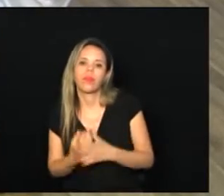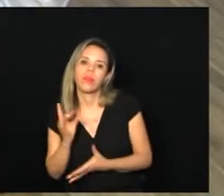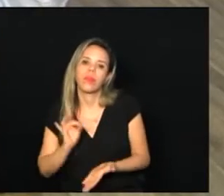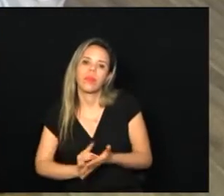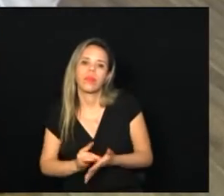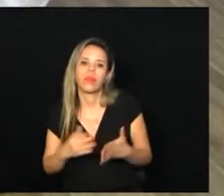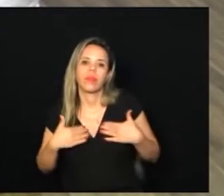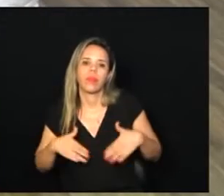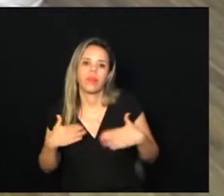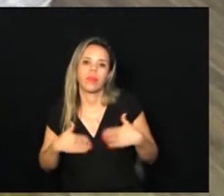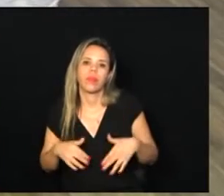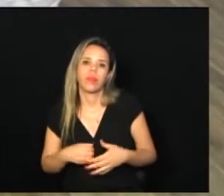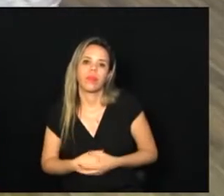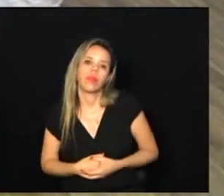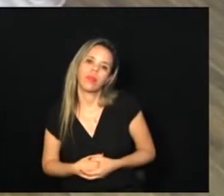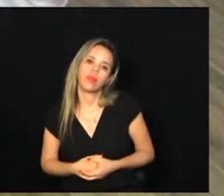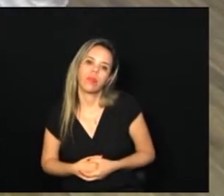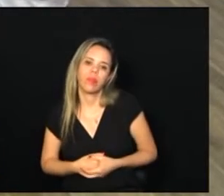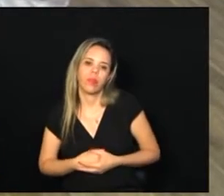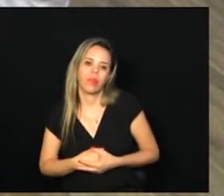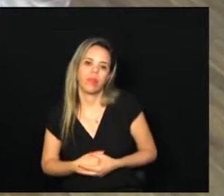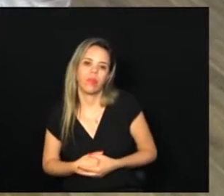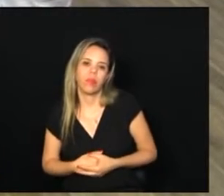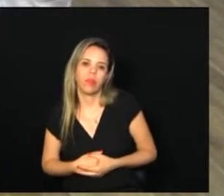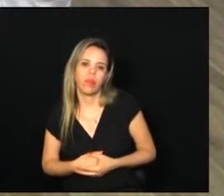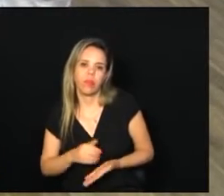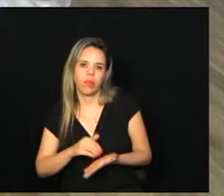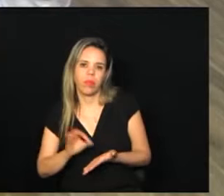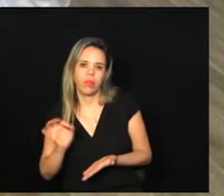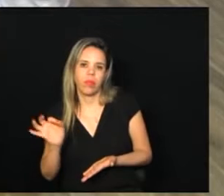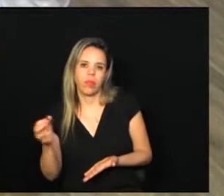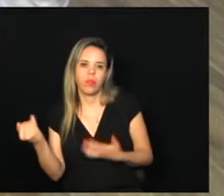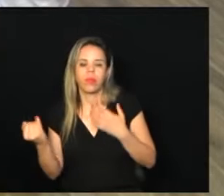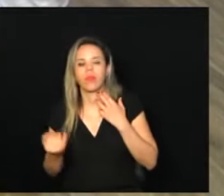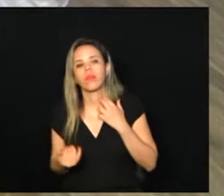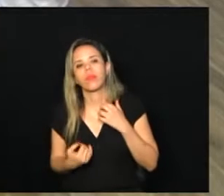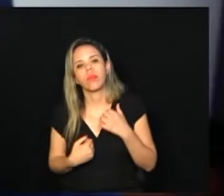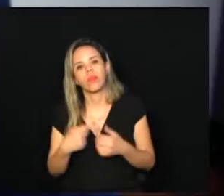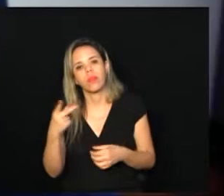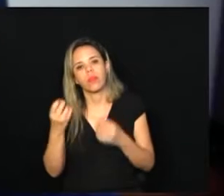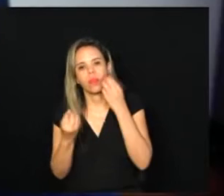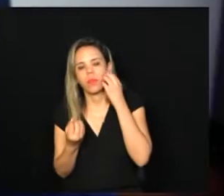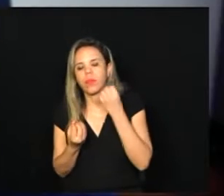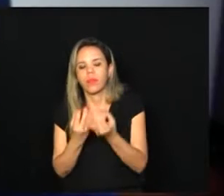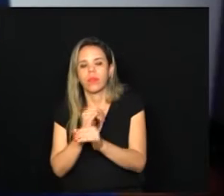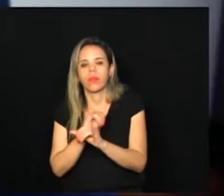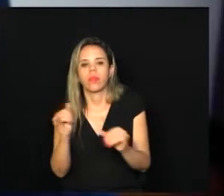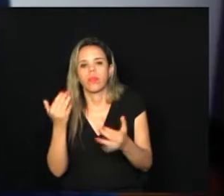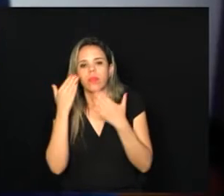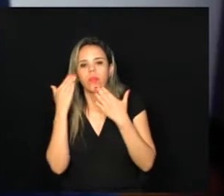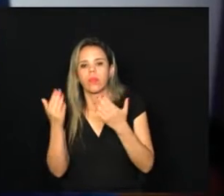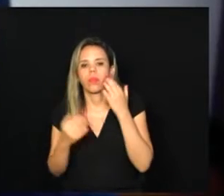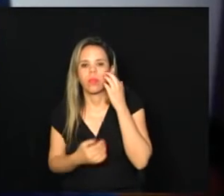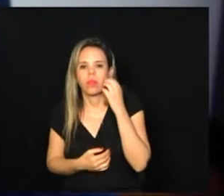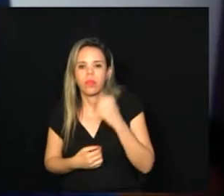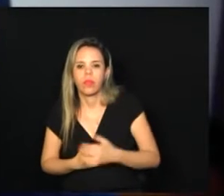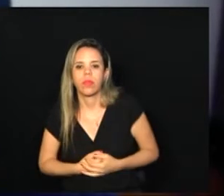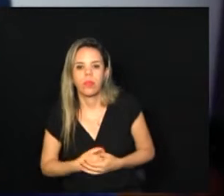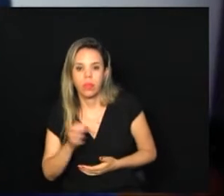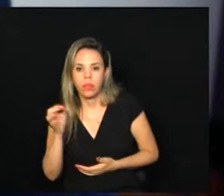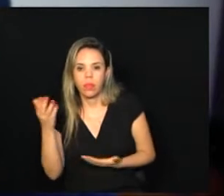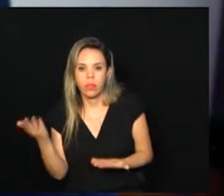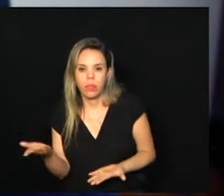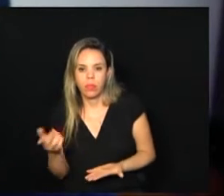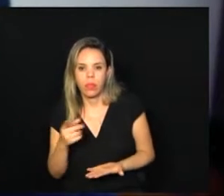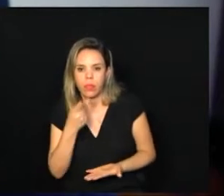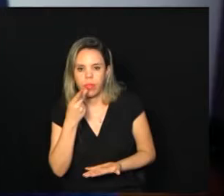com tranquilidade, secretário. Exatamente, importante a sua informação, Mirna, obrigado aí. É exatamente